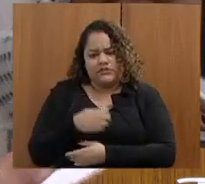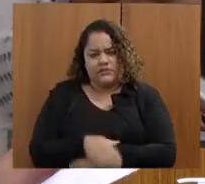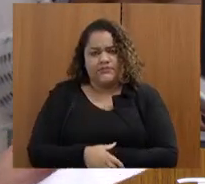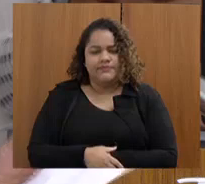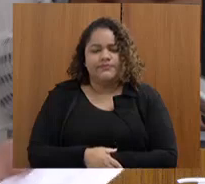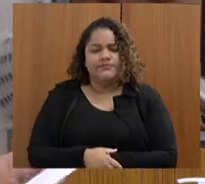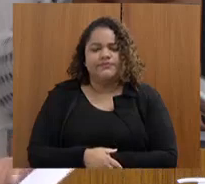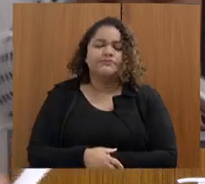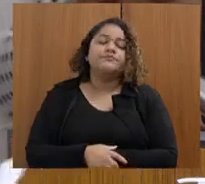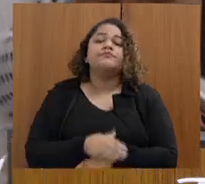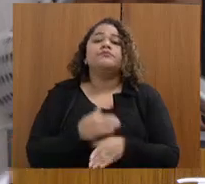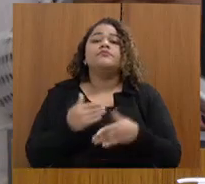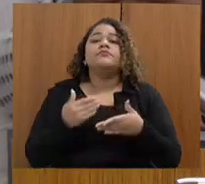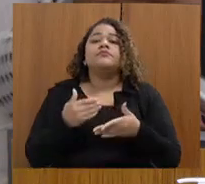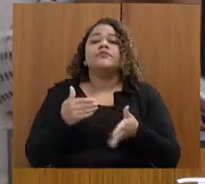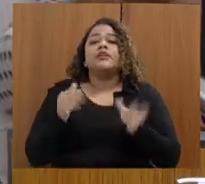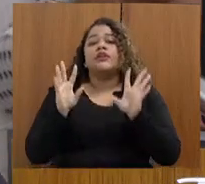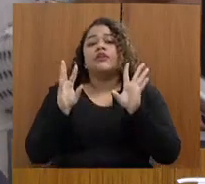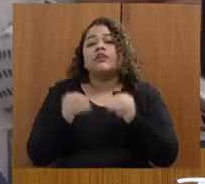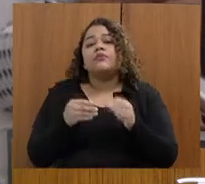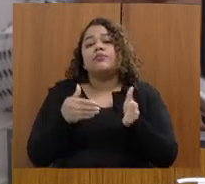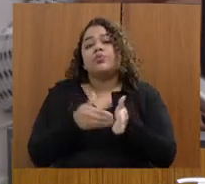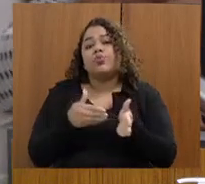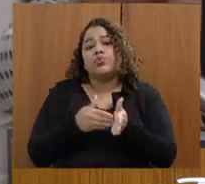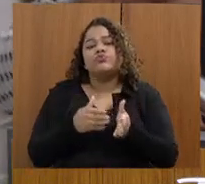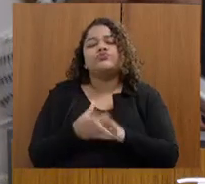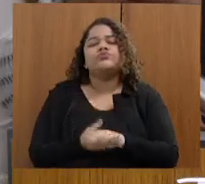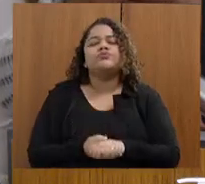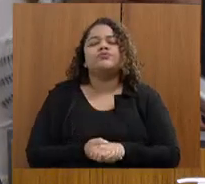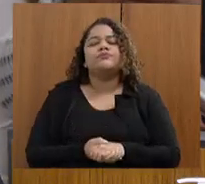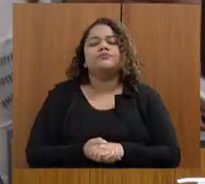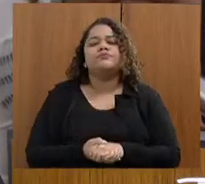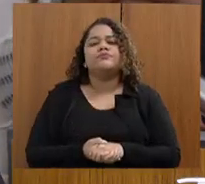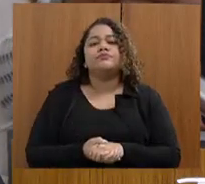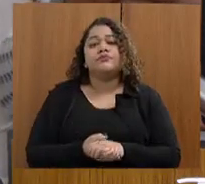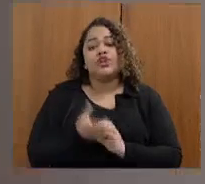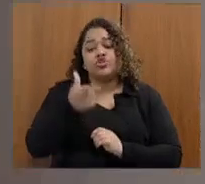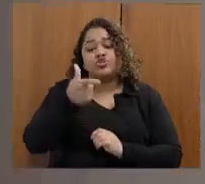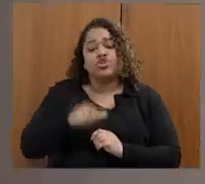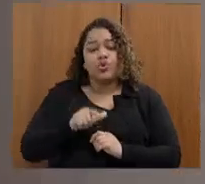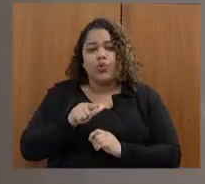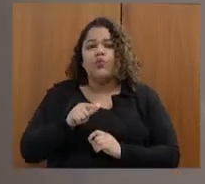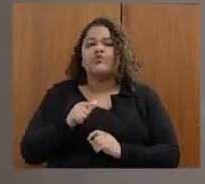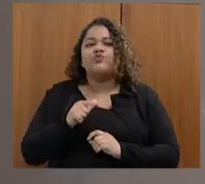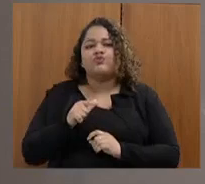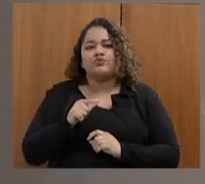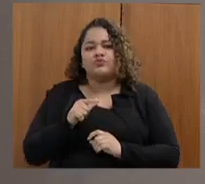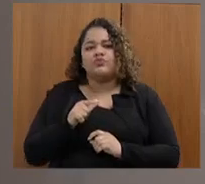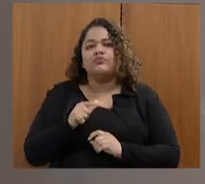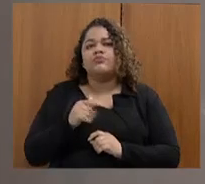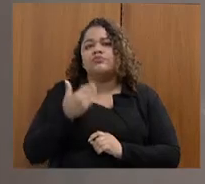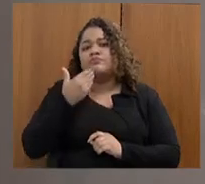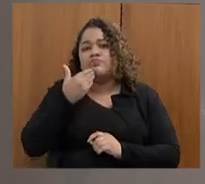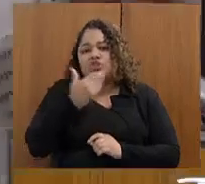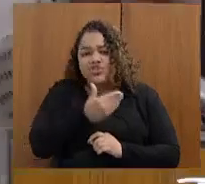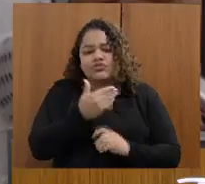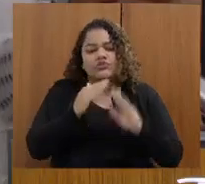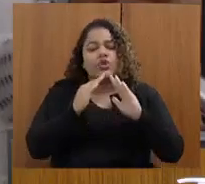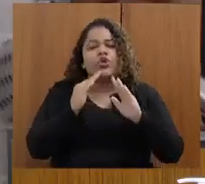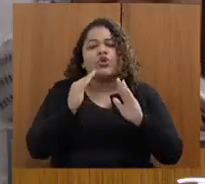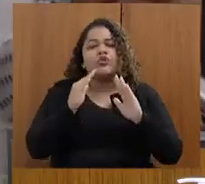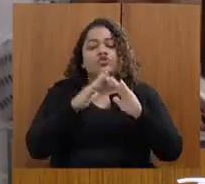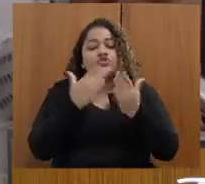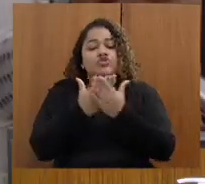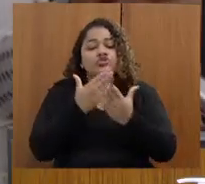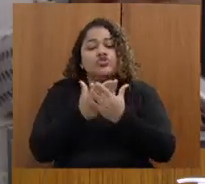e por fim Secretário é reforçar que o pedido de condição de novas escolas né